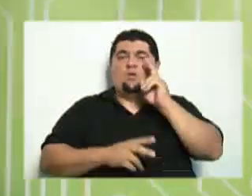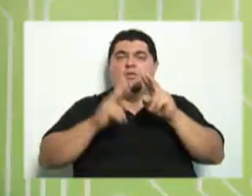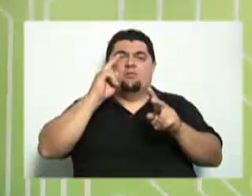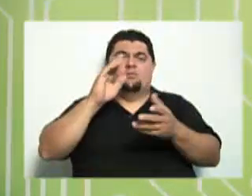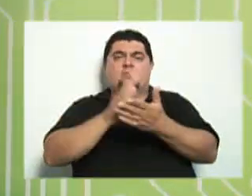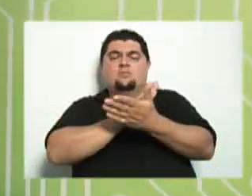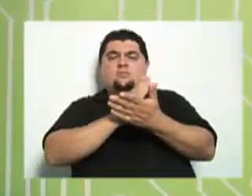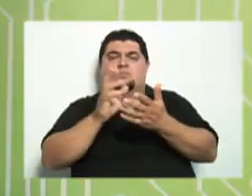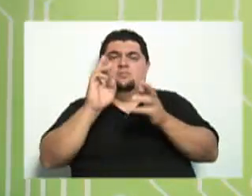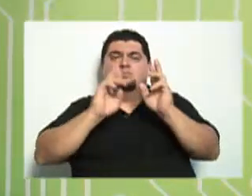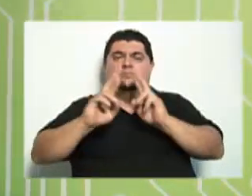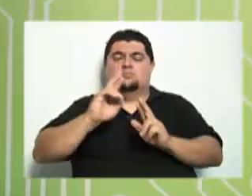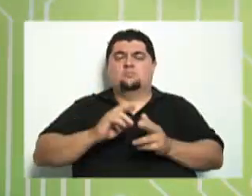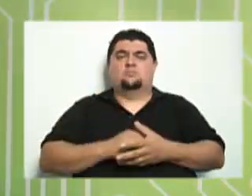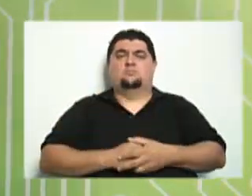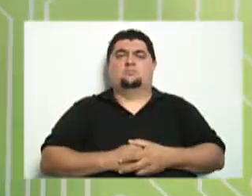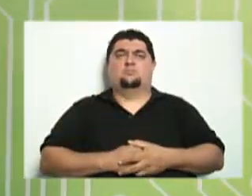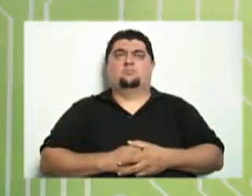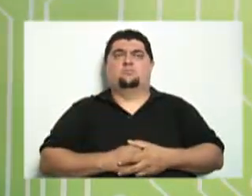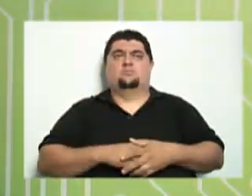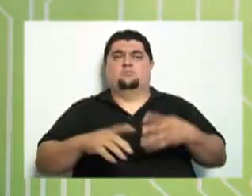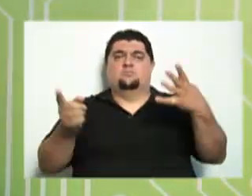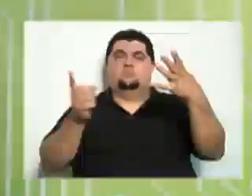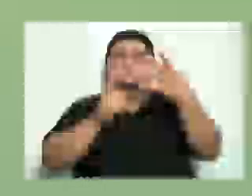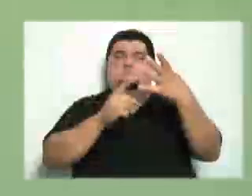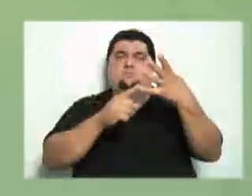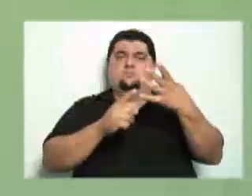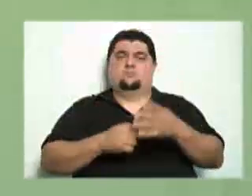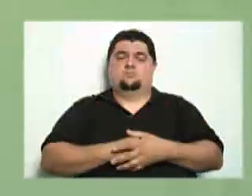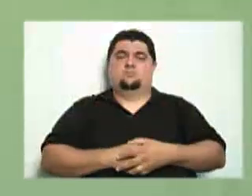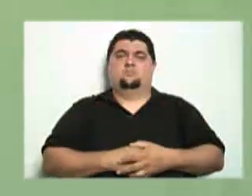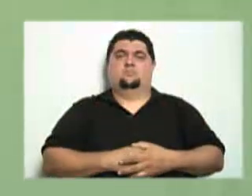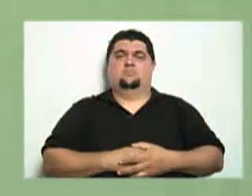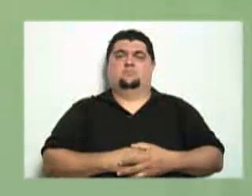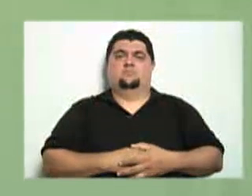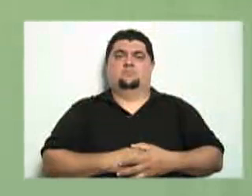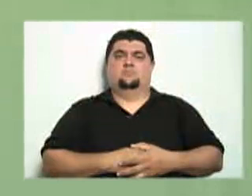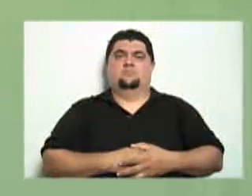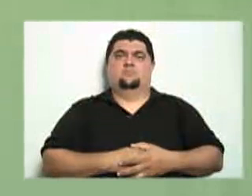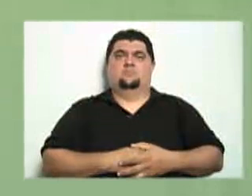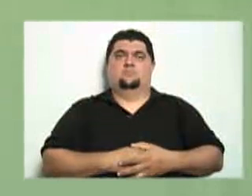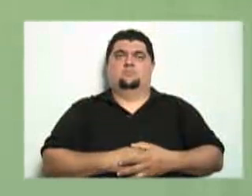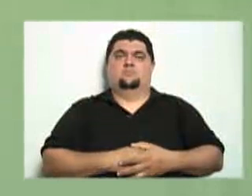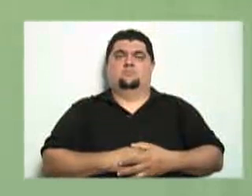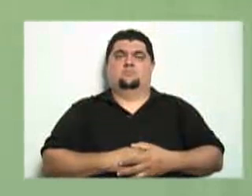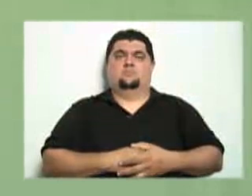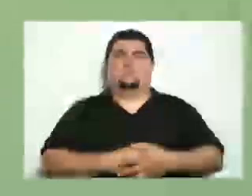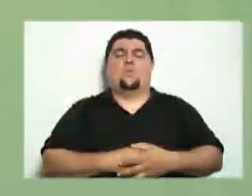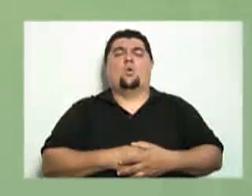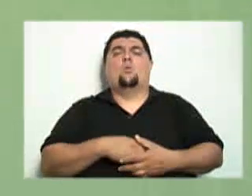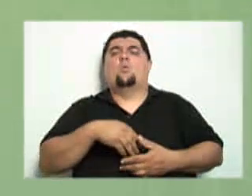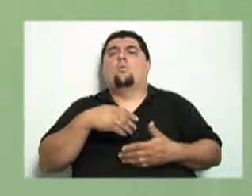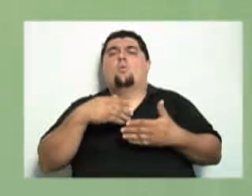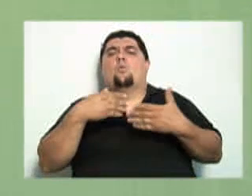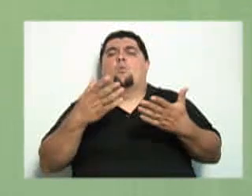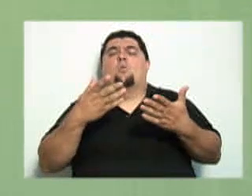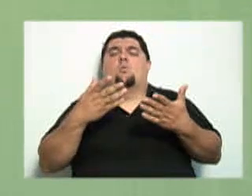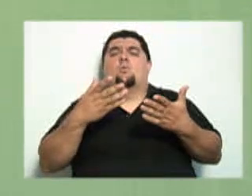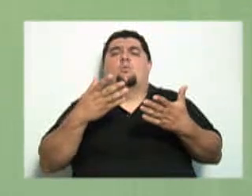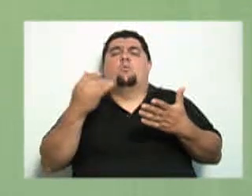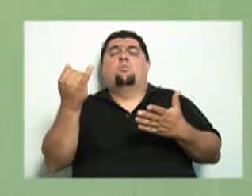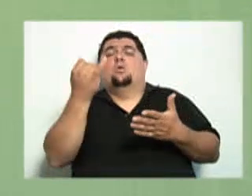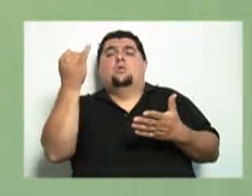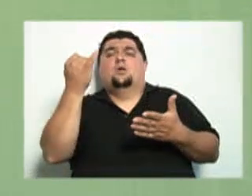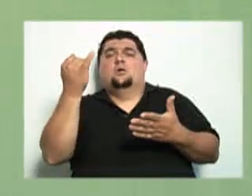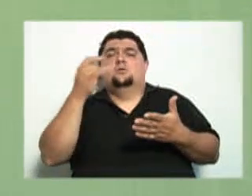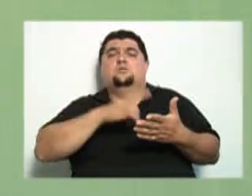né, para a questão número 3. Vamos falar da questão número 4? Questão 4. Qual o papel da